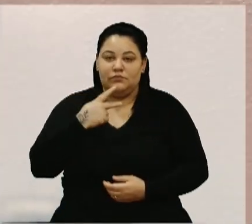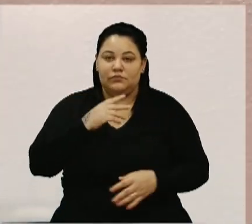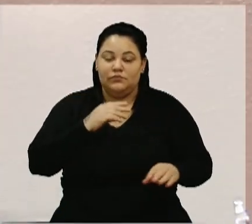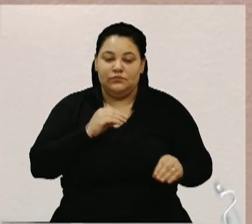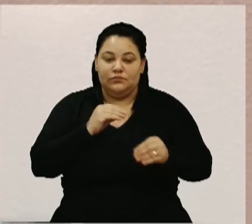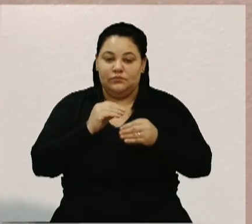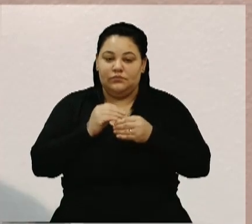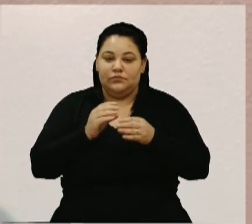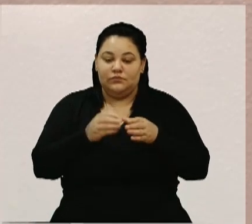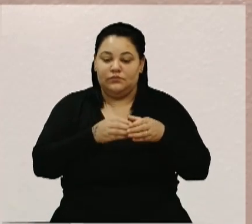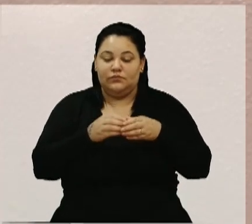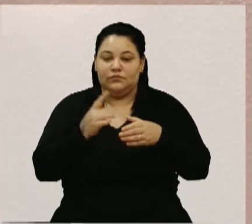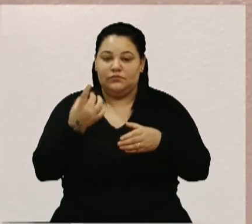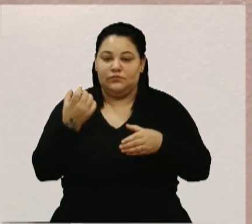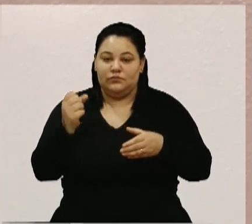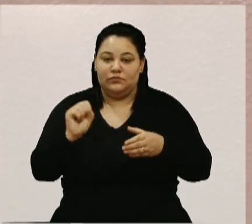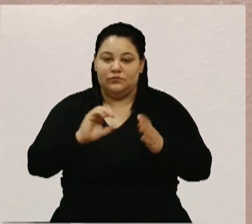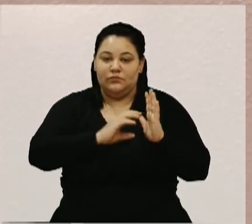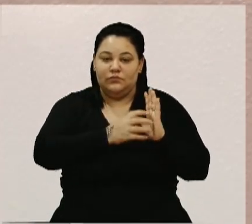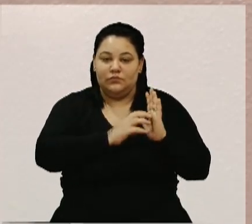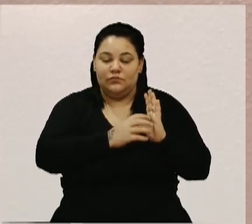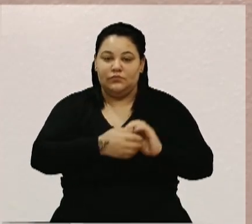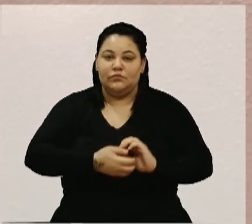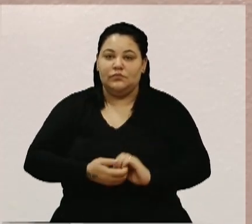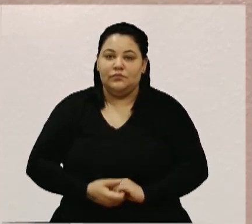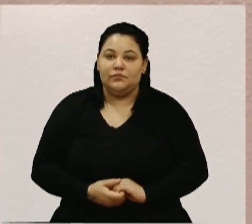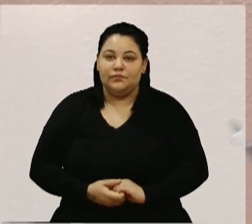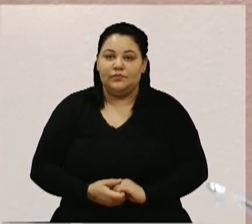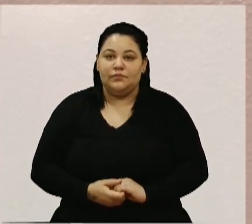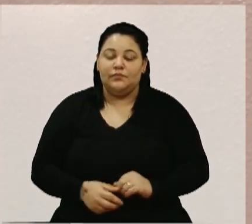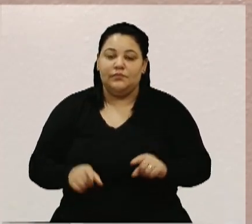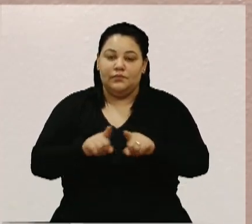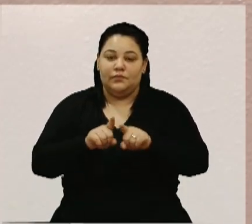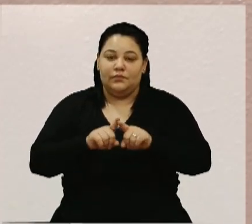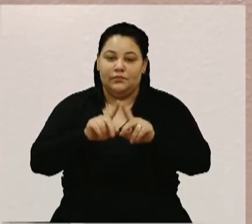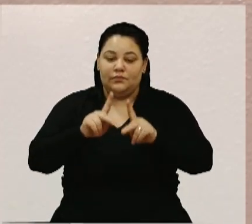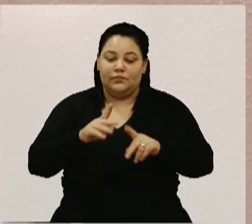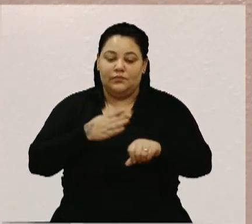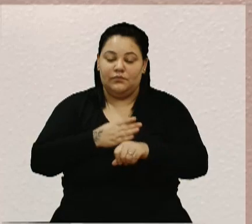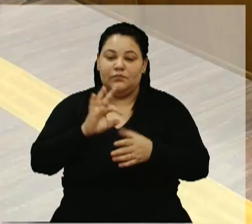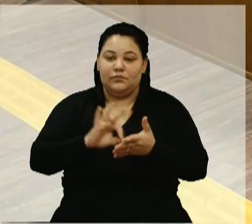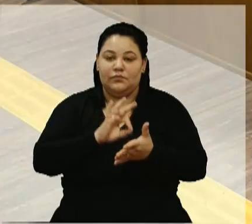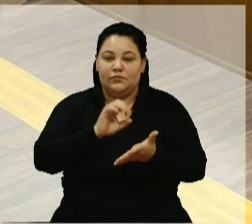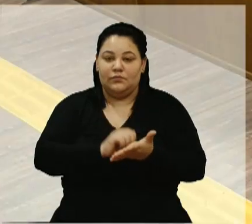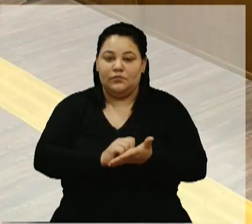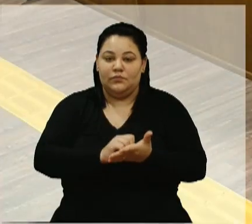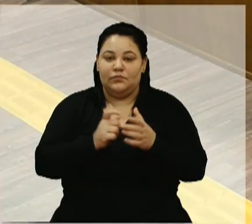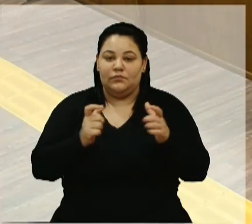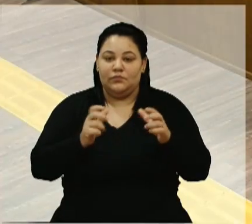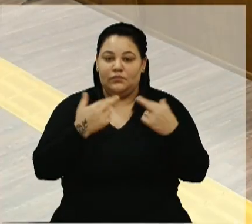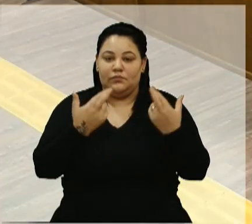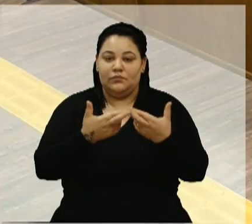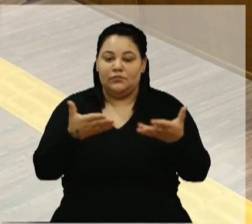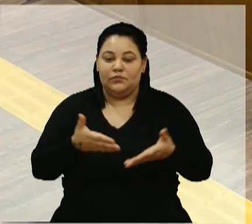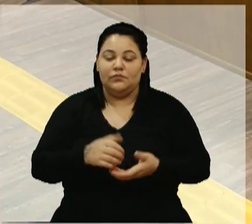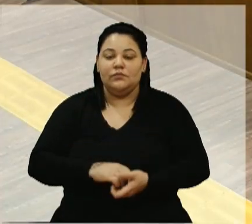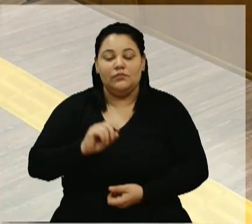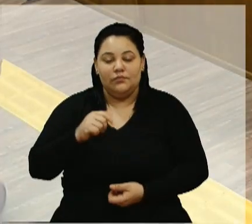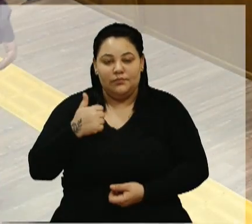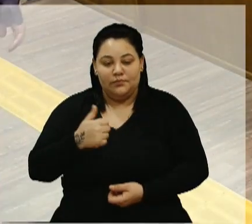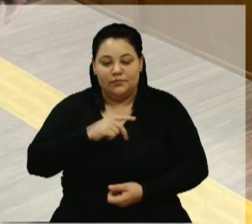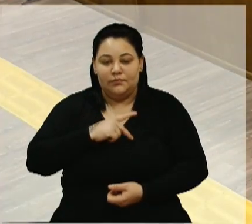que compõem a 18ª legislatura, bem como daqueles inscritos no grande expediente de hoje. Pois não, senhora presidente.